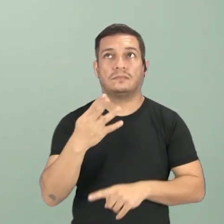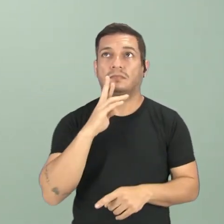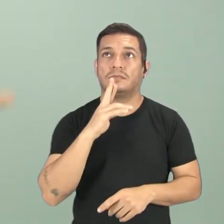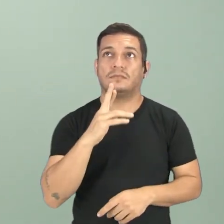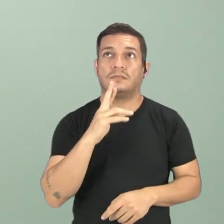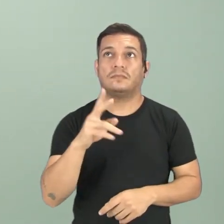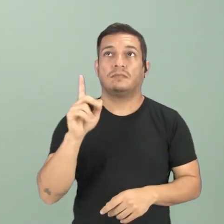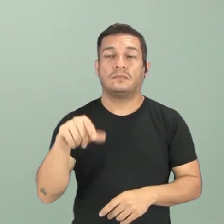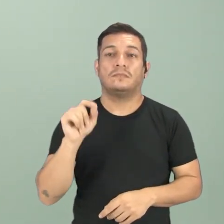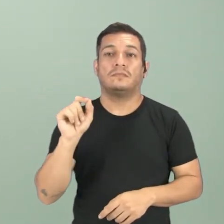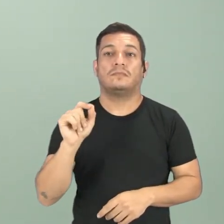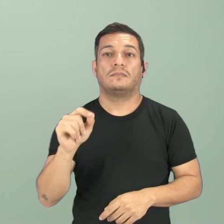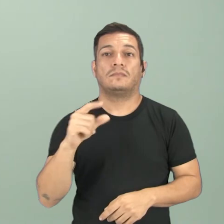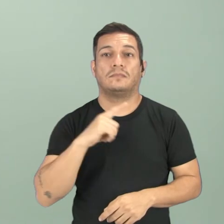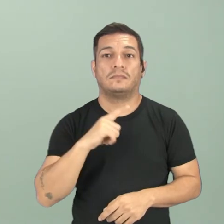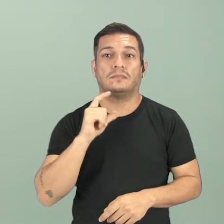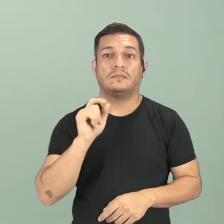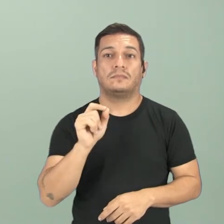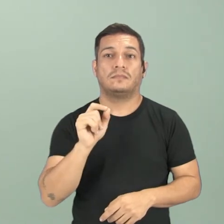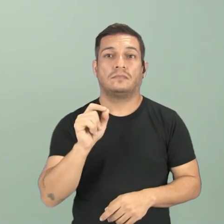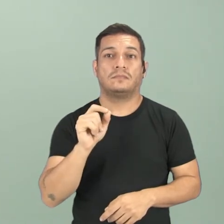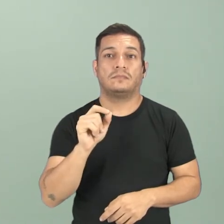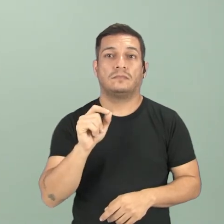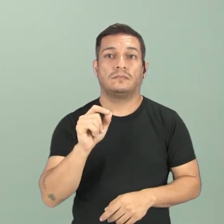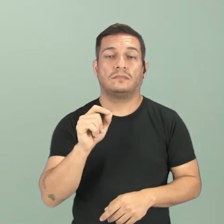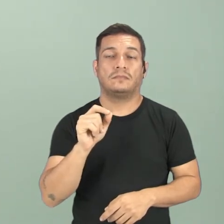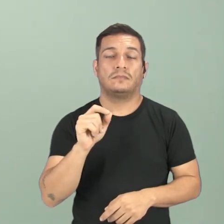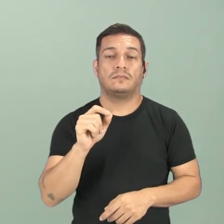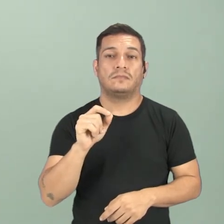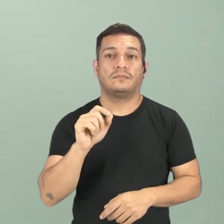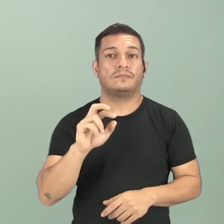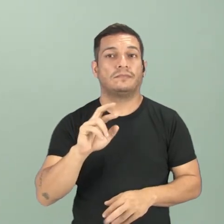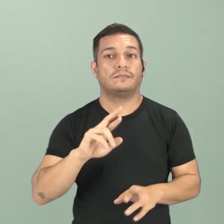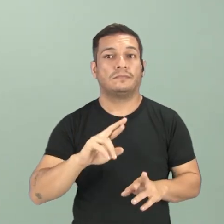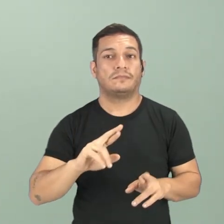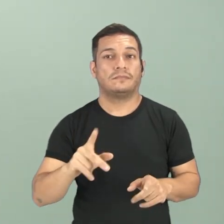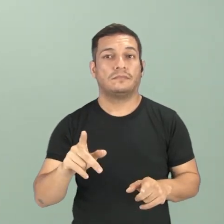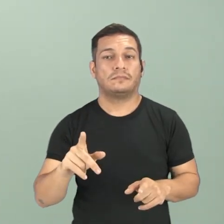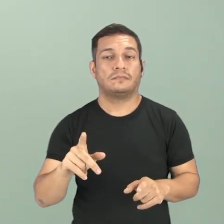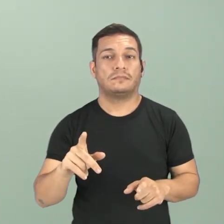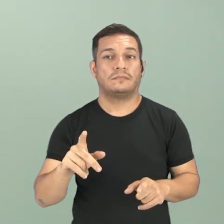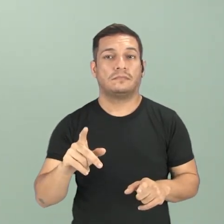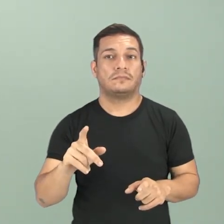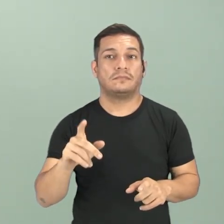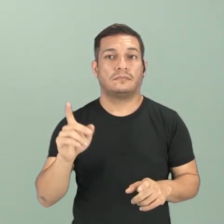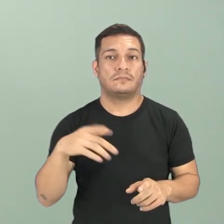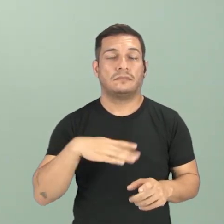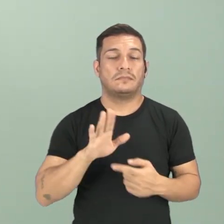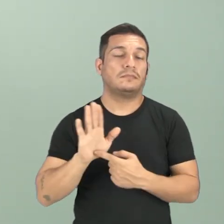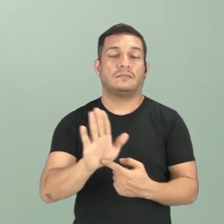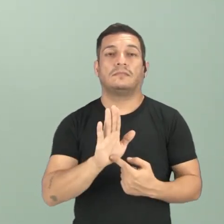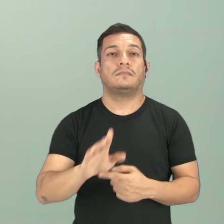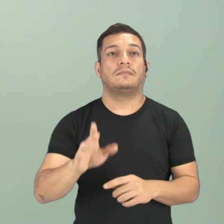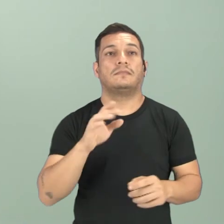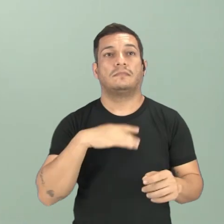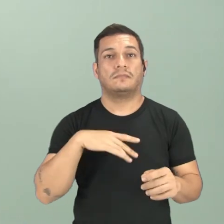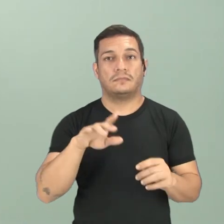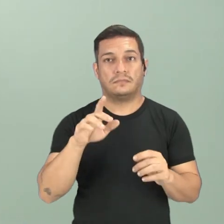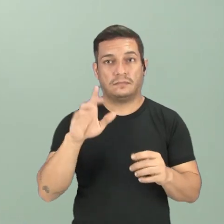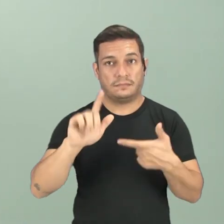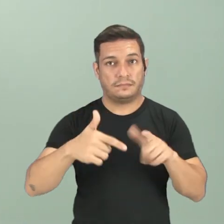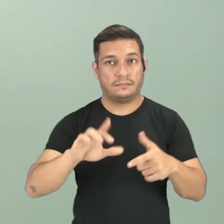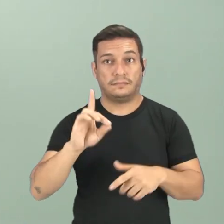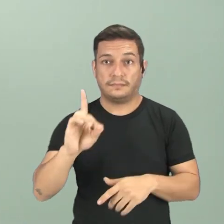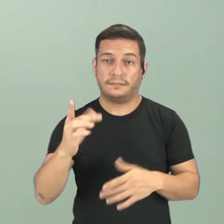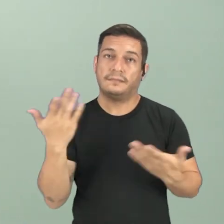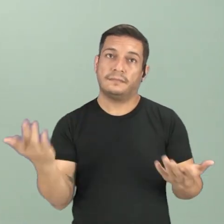respostas, elas acabam caminhando no sentido contrário ao que está sendo posto pela letra D. Caríssimos